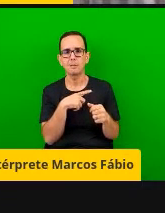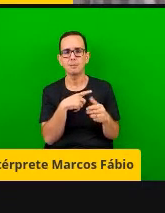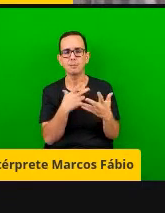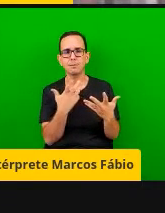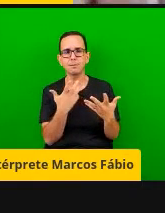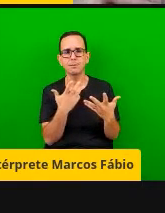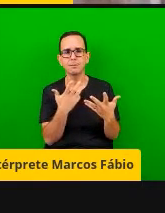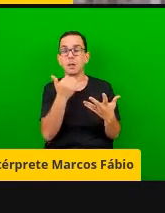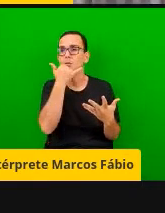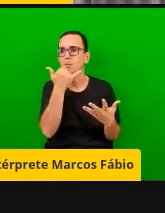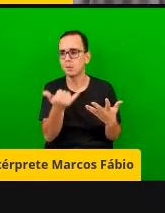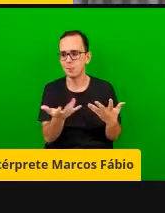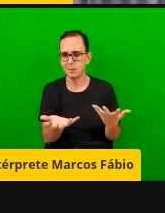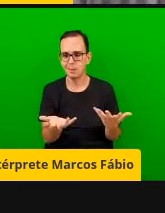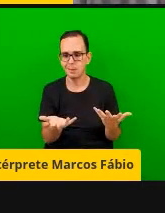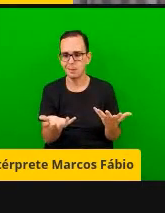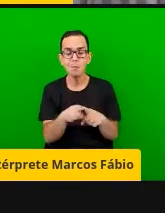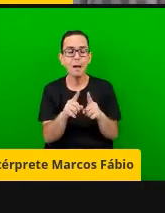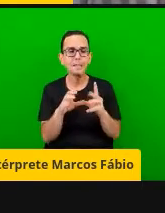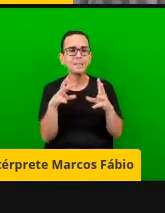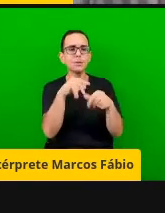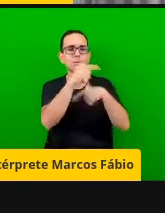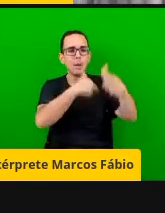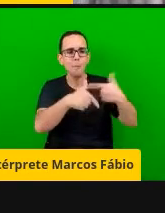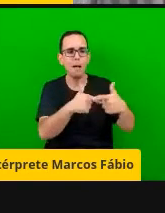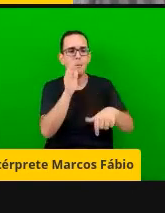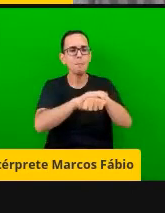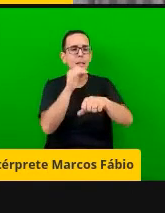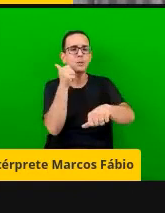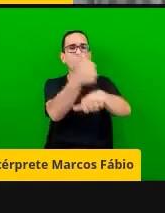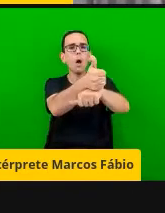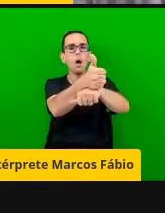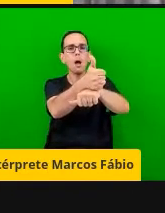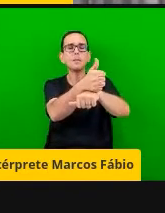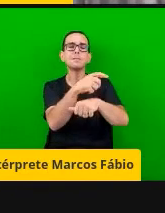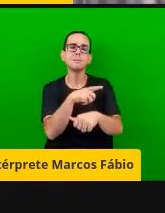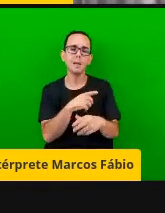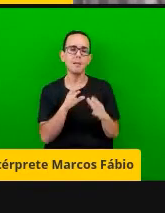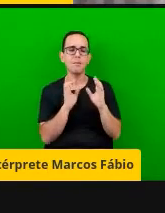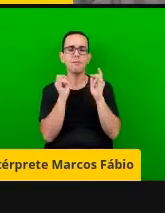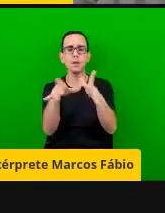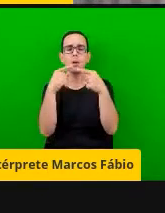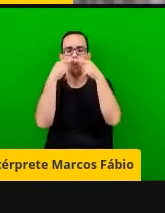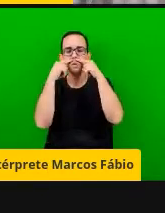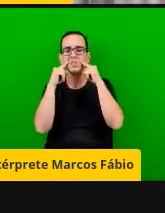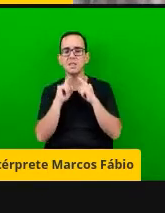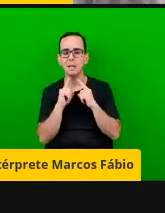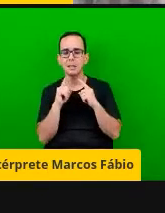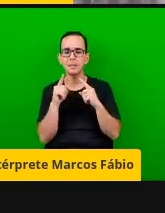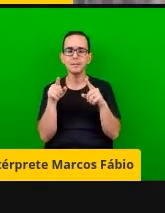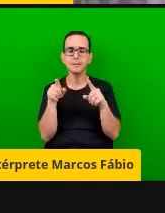desculpa, pessoal, os postos de trabalho mais qualificados ficam com os chineses, enquanto que os menos